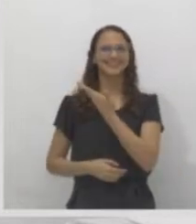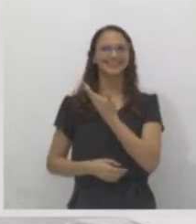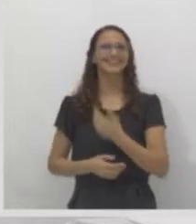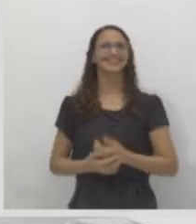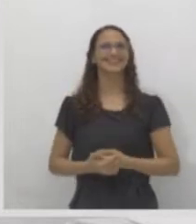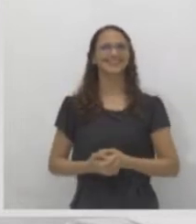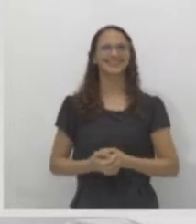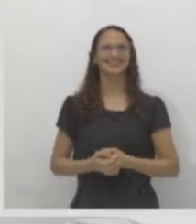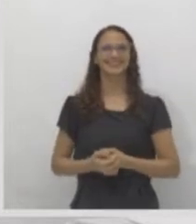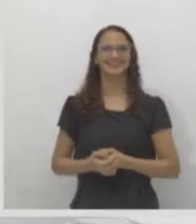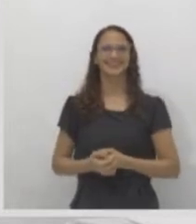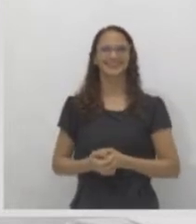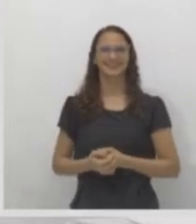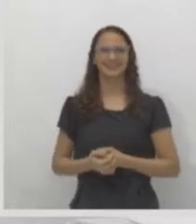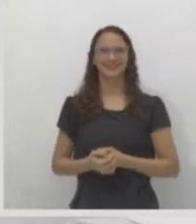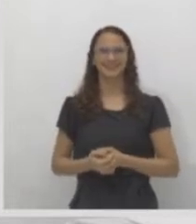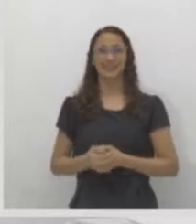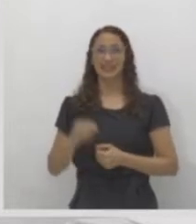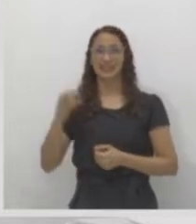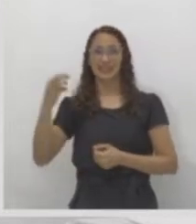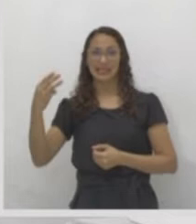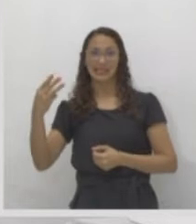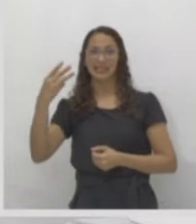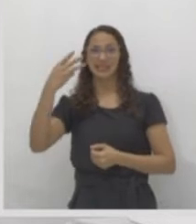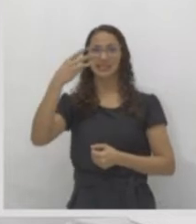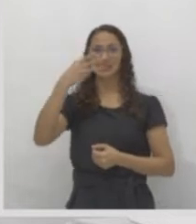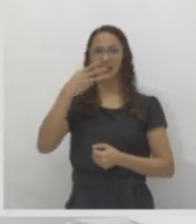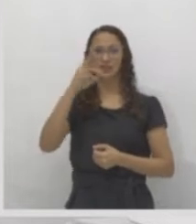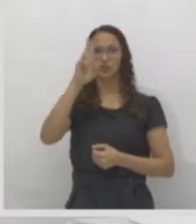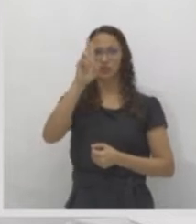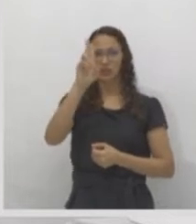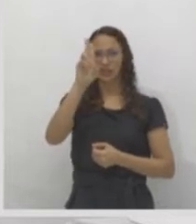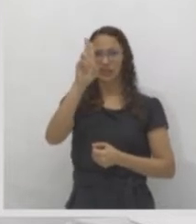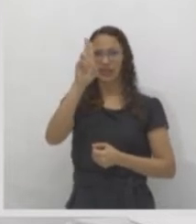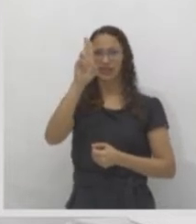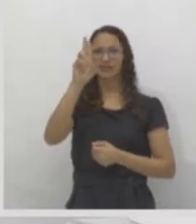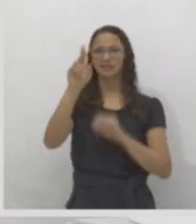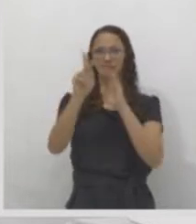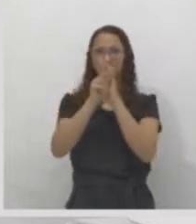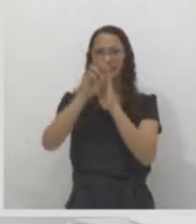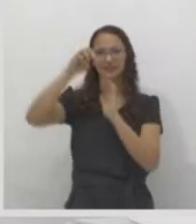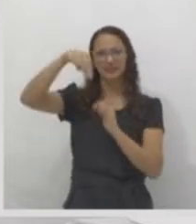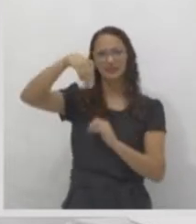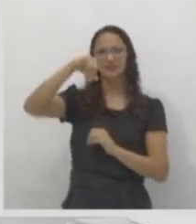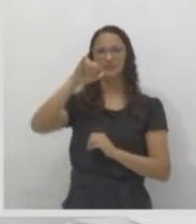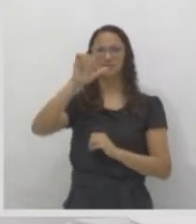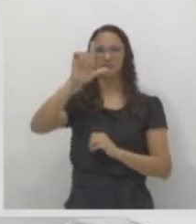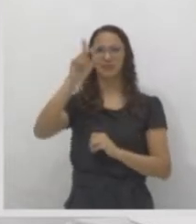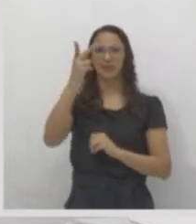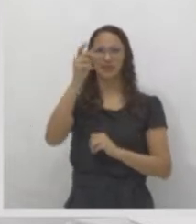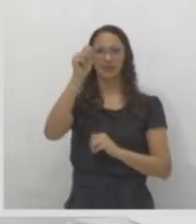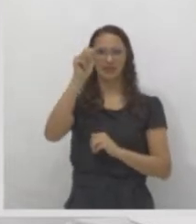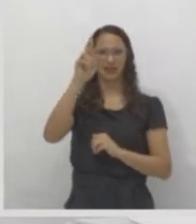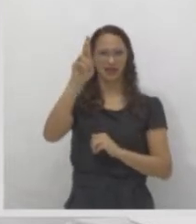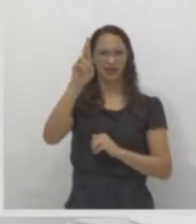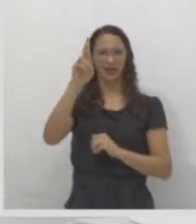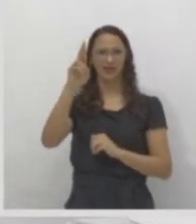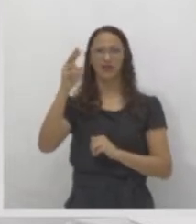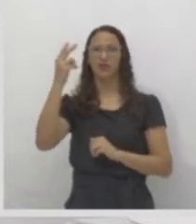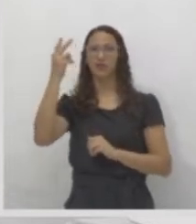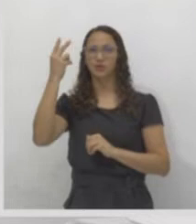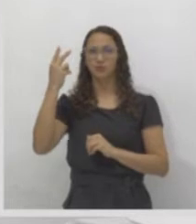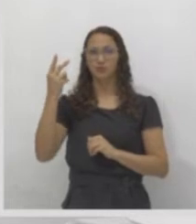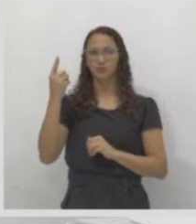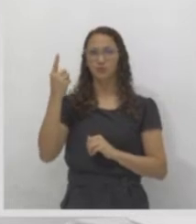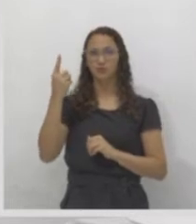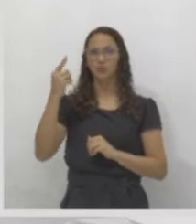Se você colocou o 3 na unidade de milhar, o 1 na centena, o 2 na